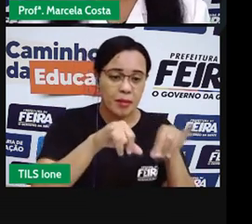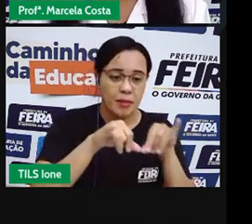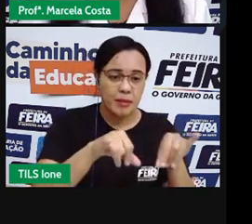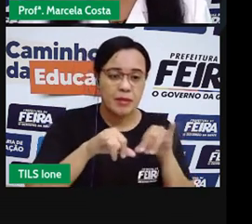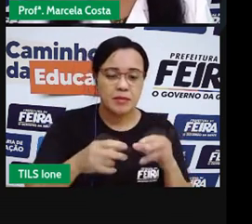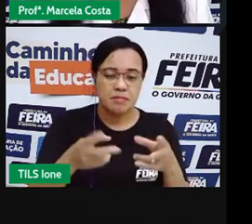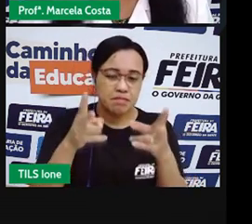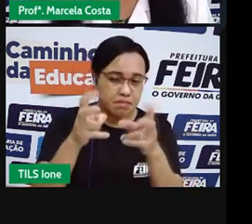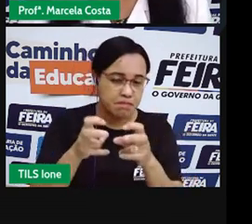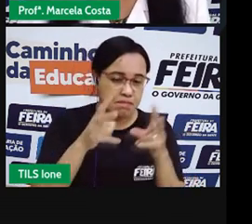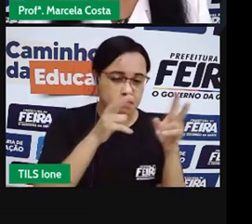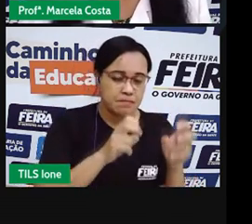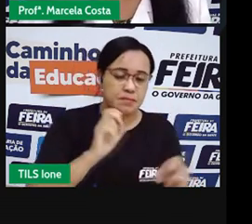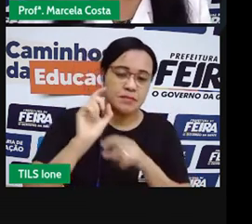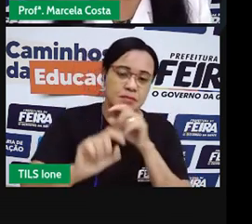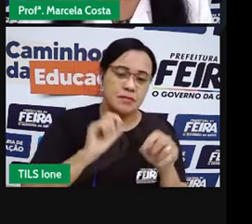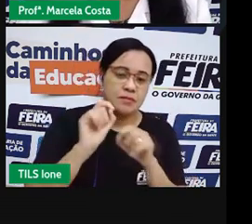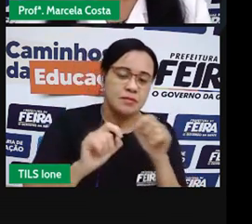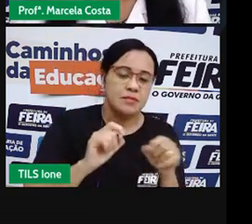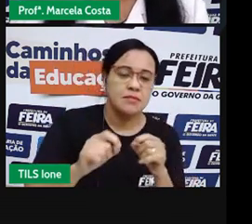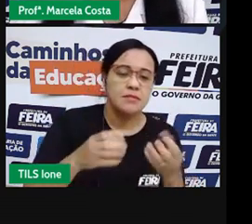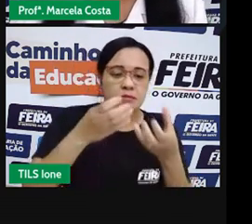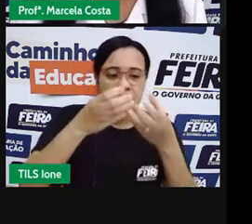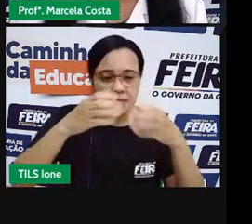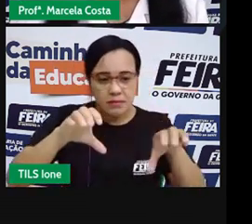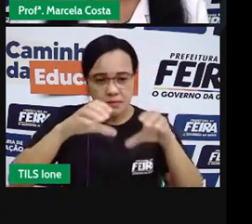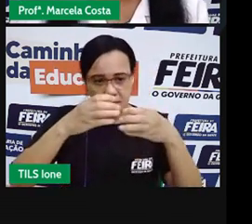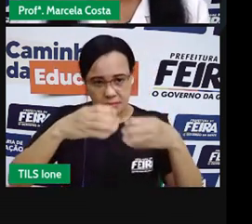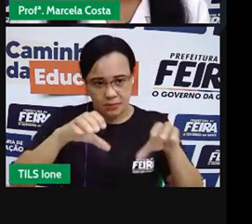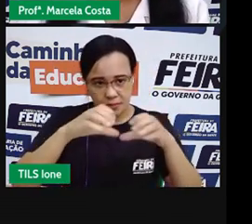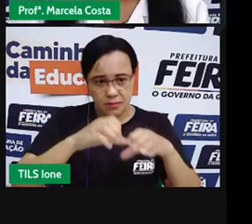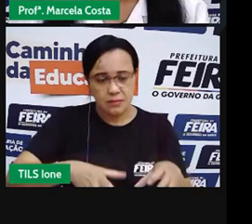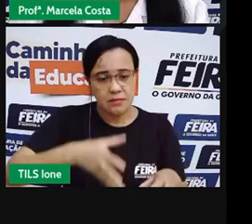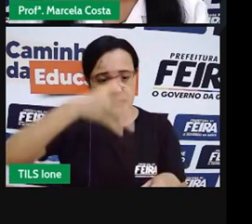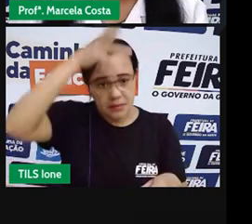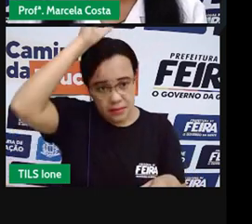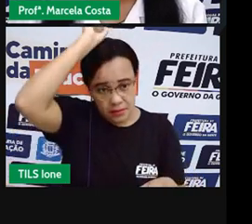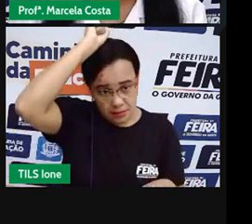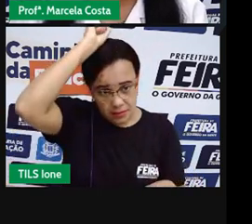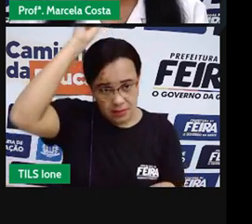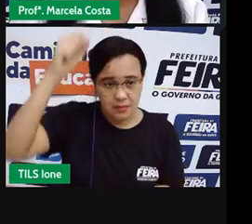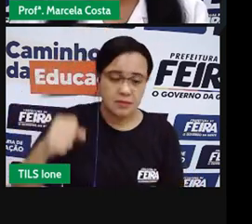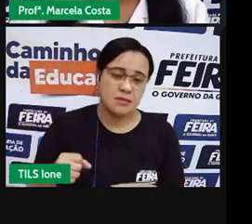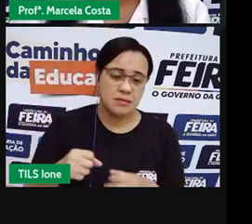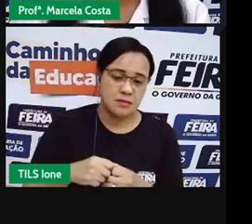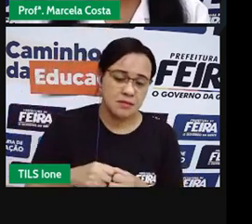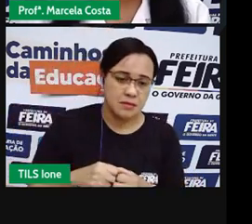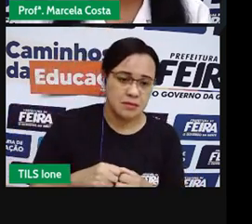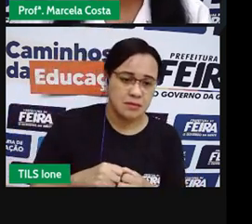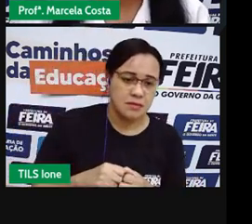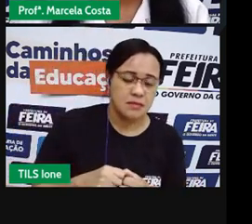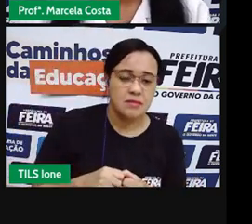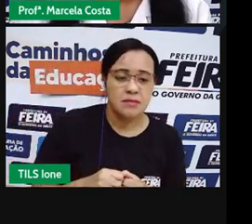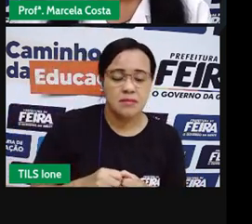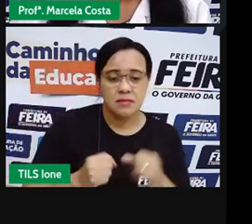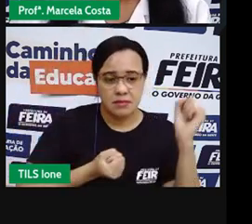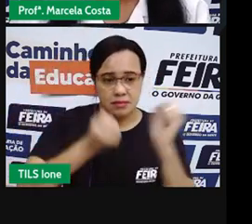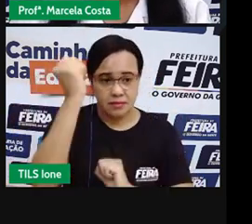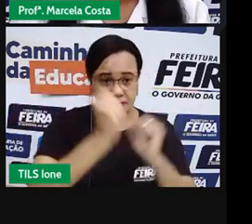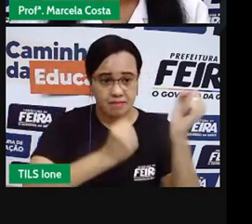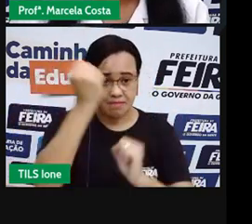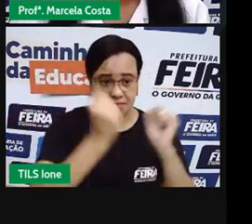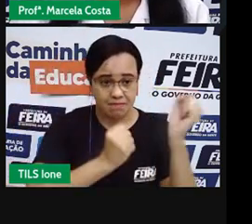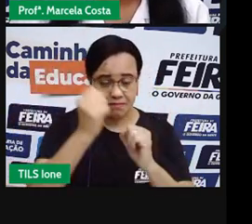ter percebido que os ovos de galinha, de granja, que são criados em granja,